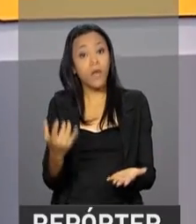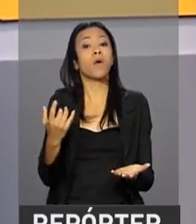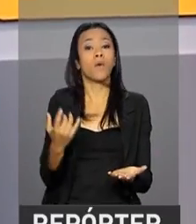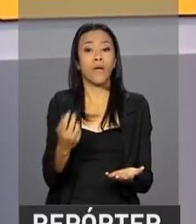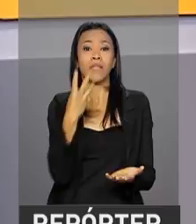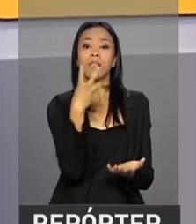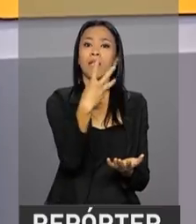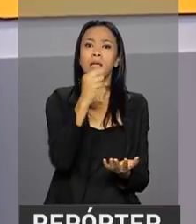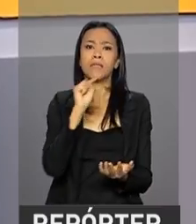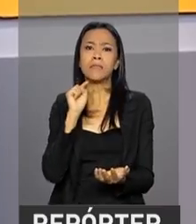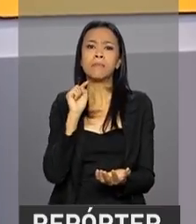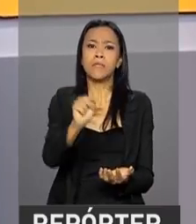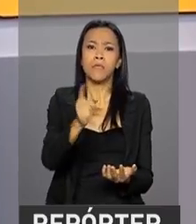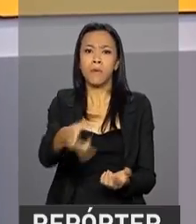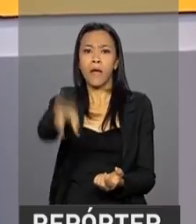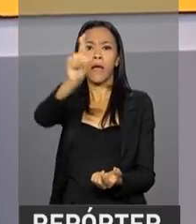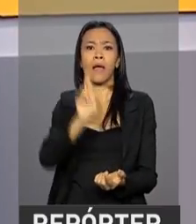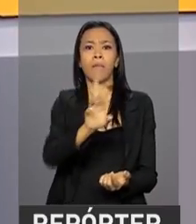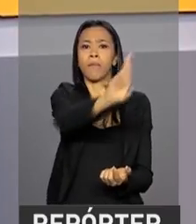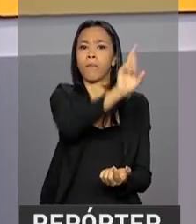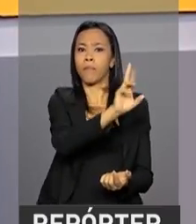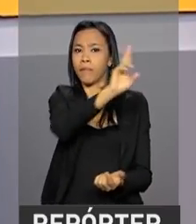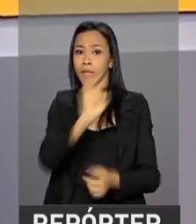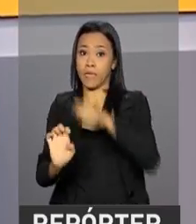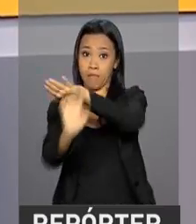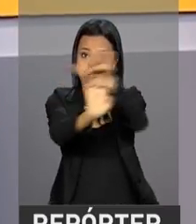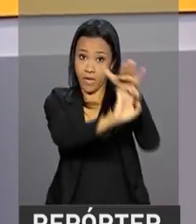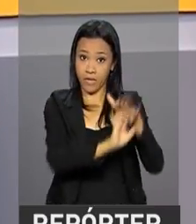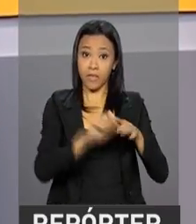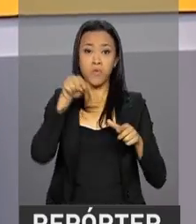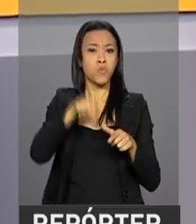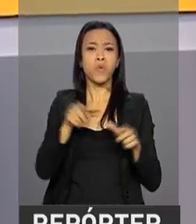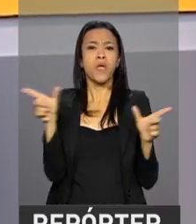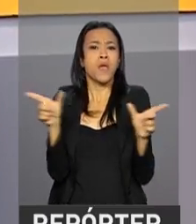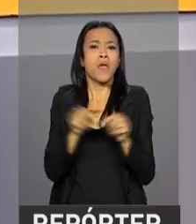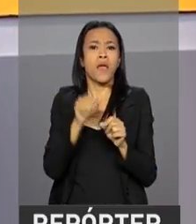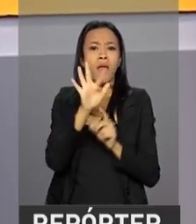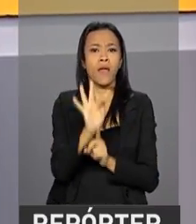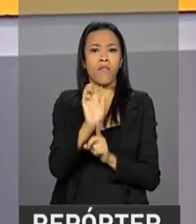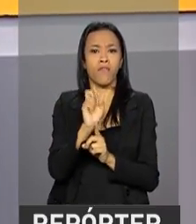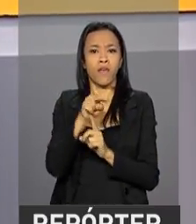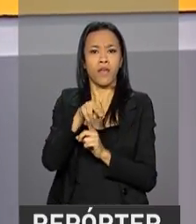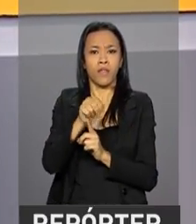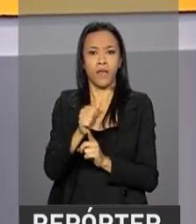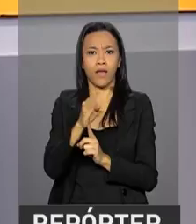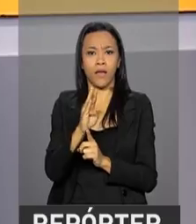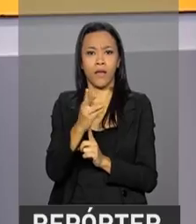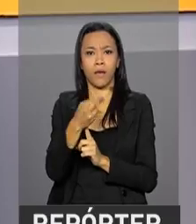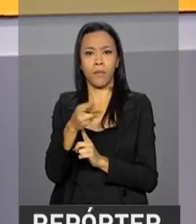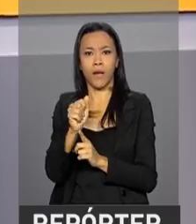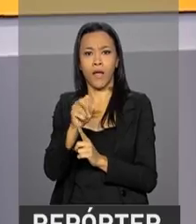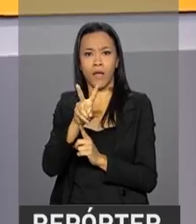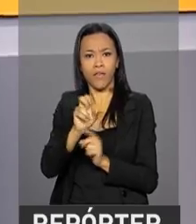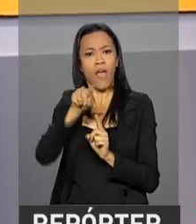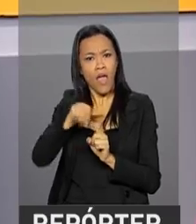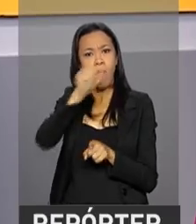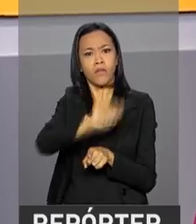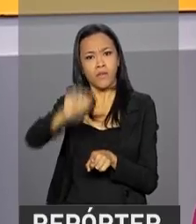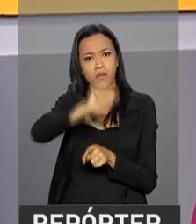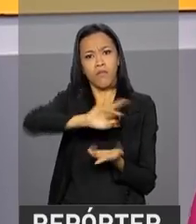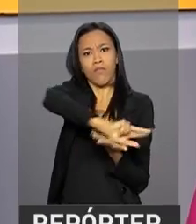mil representantes de concessionárias. A FenaBrave representa mais de 7 mil concessionários de veículos, que